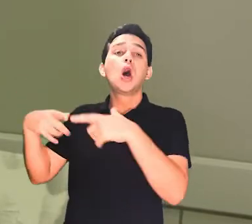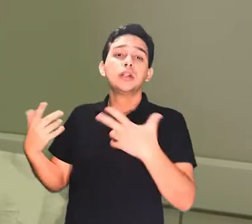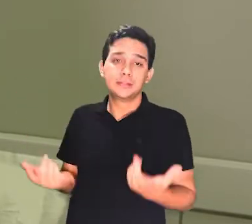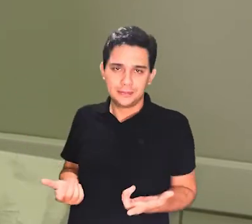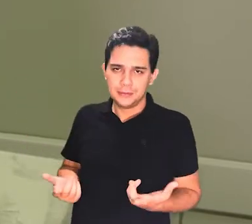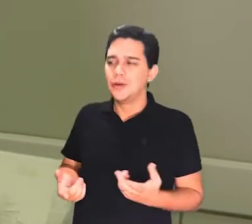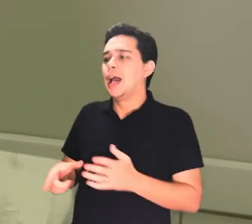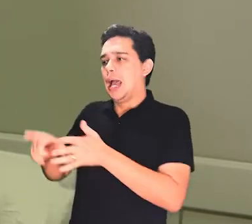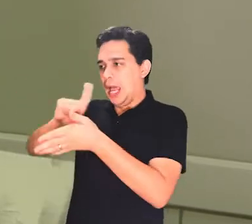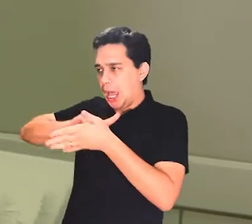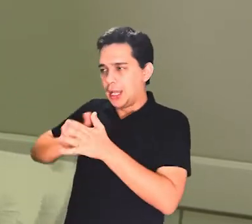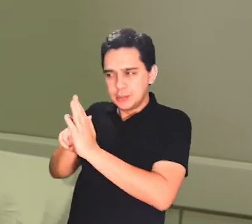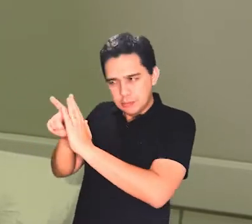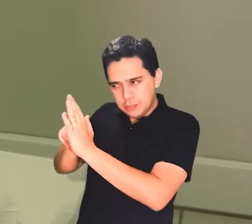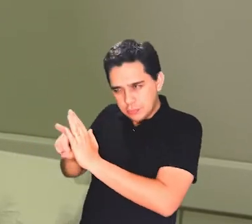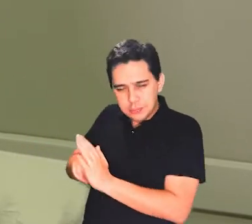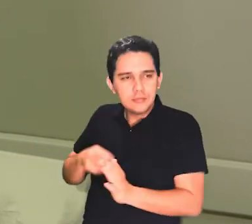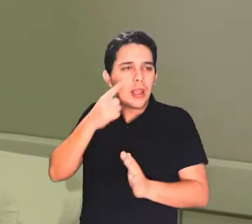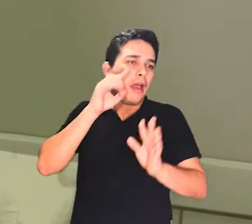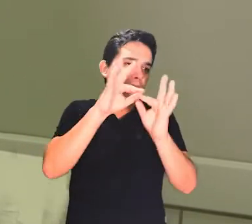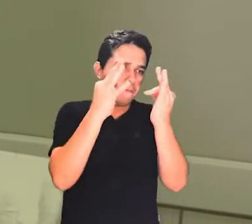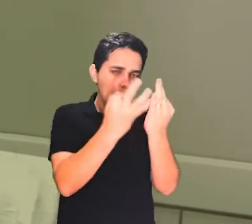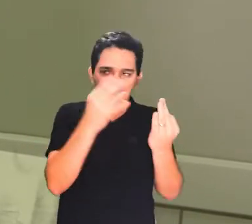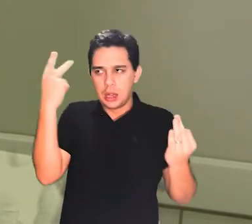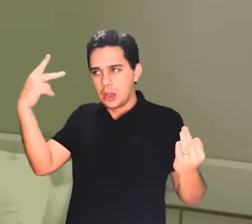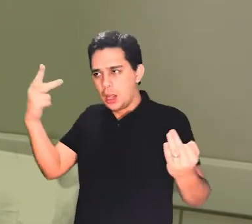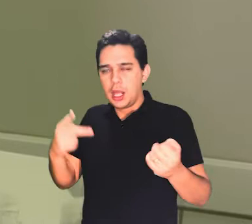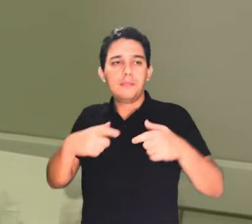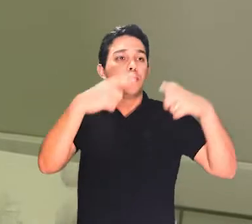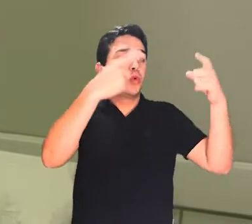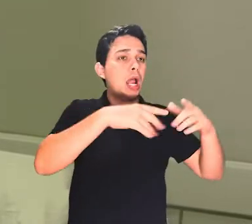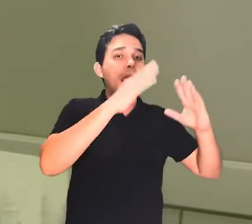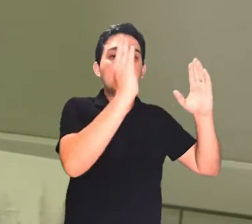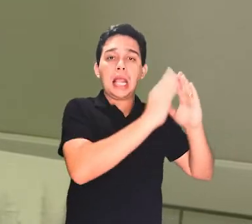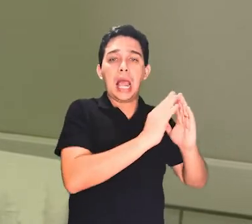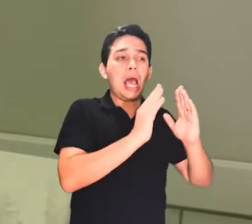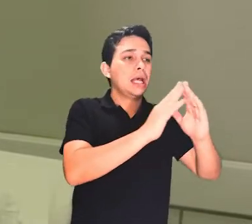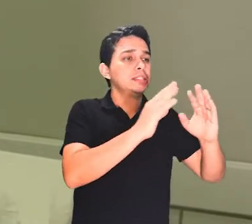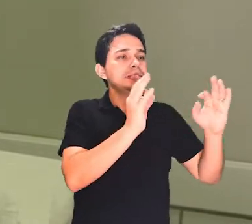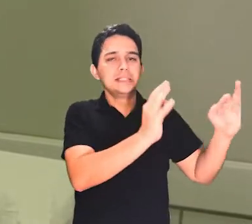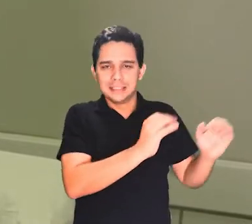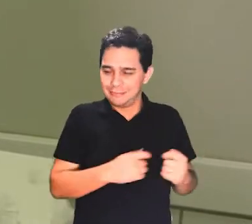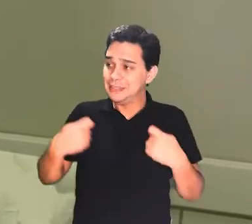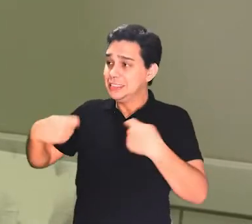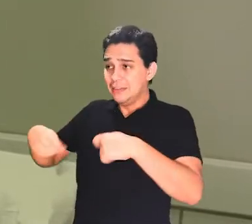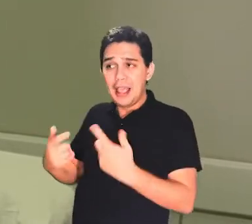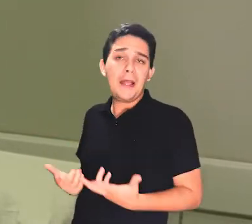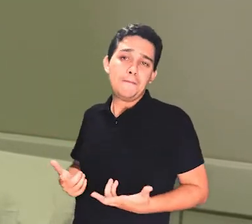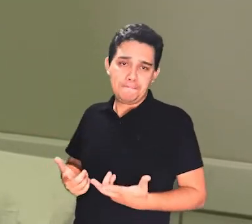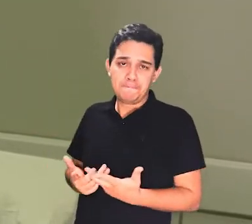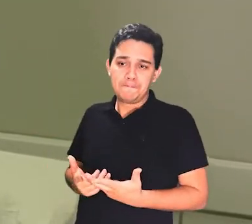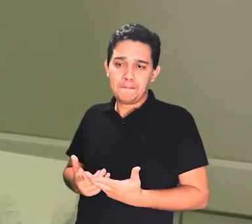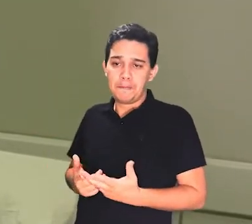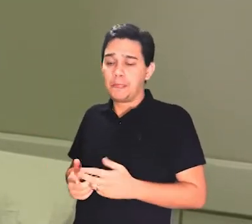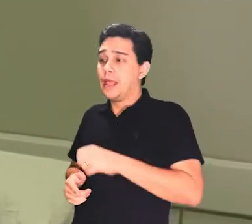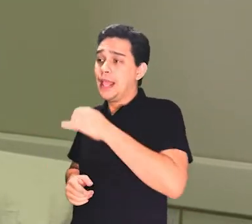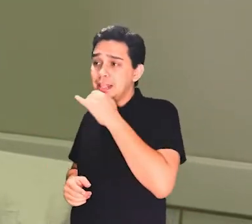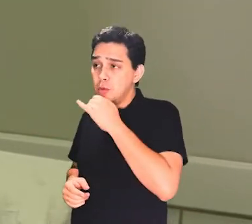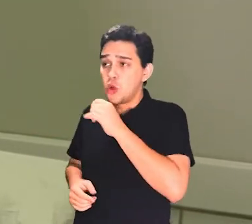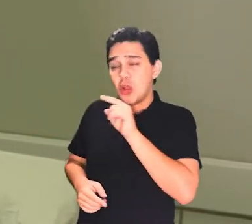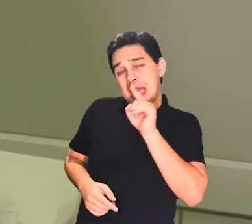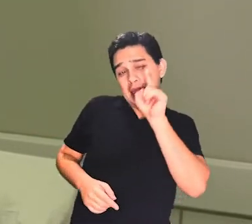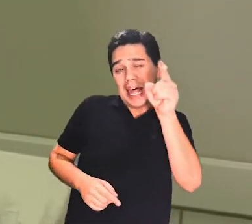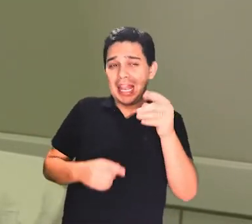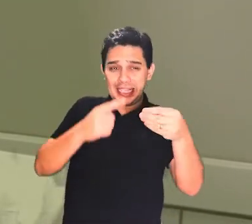para recebê-los, são as residências terapêuticas. Mas aí você precisa ir lá no município de origem deles e verificar se essa rede de